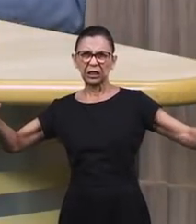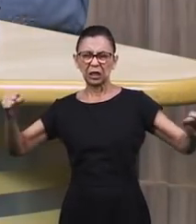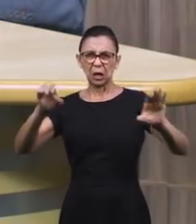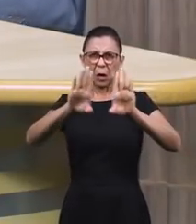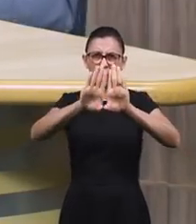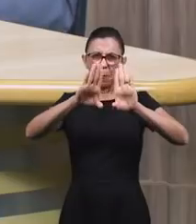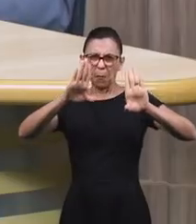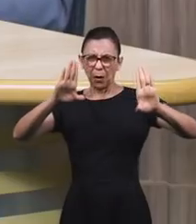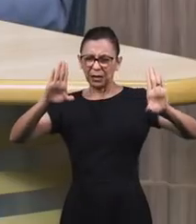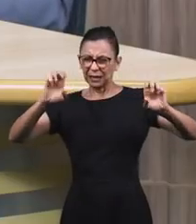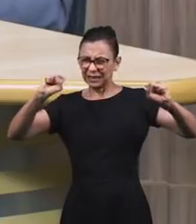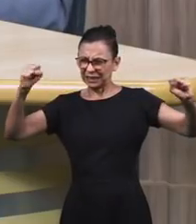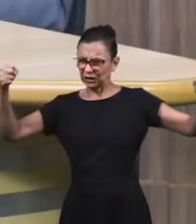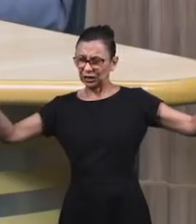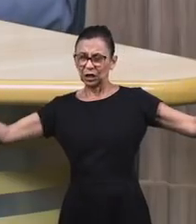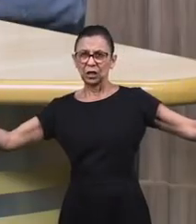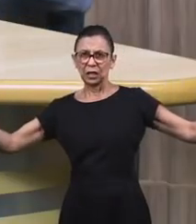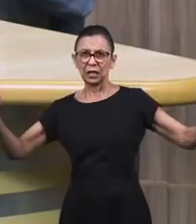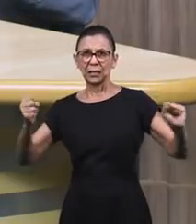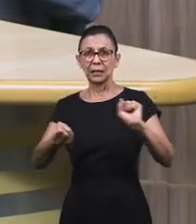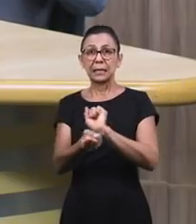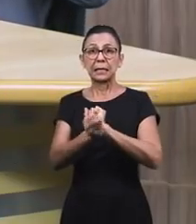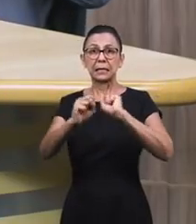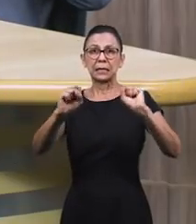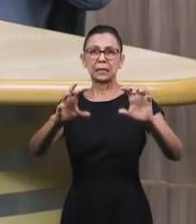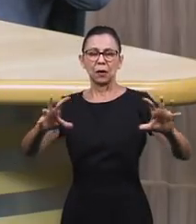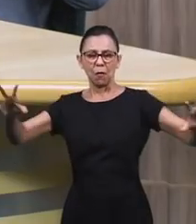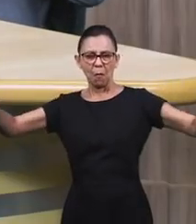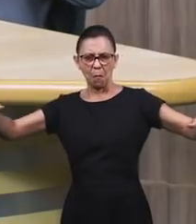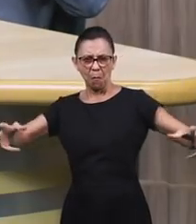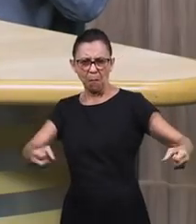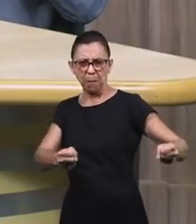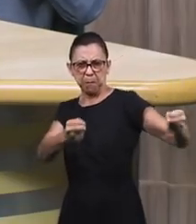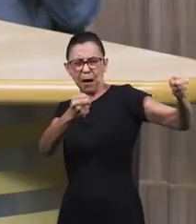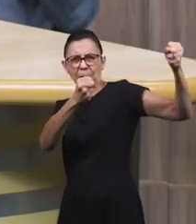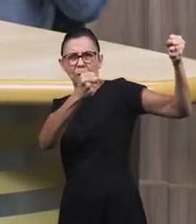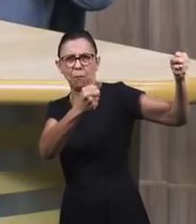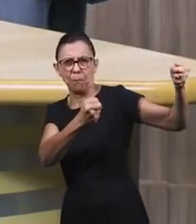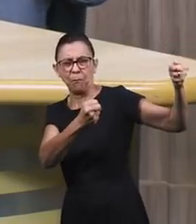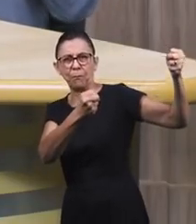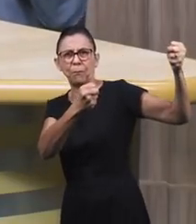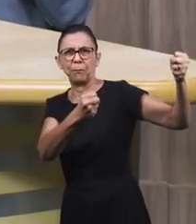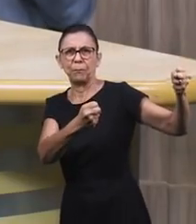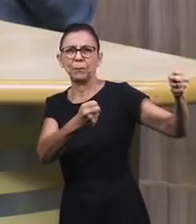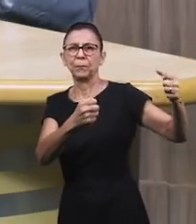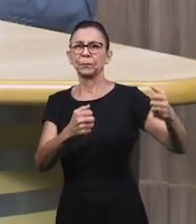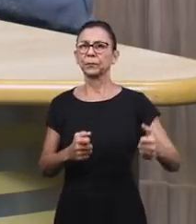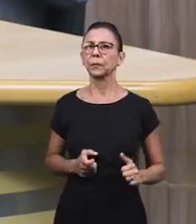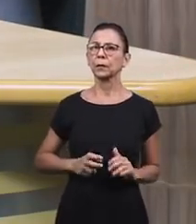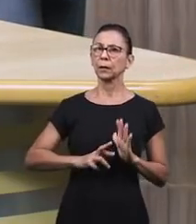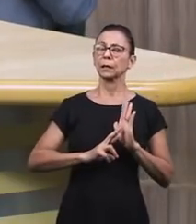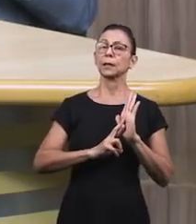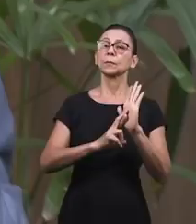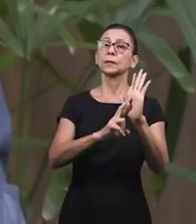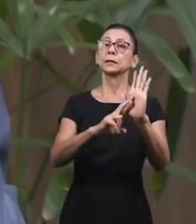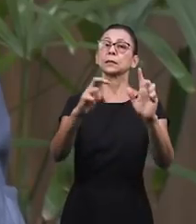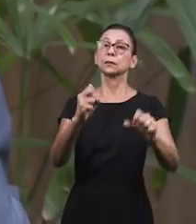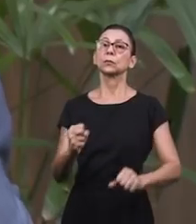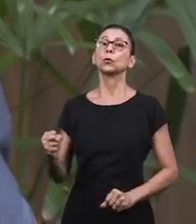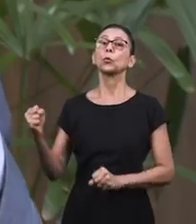dizer, foi o Espírito Santo. O Espírito Santo, ele sentiu o poder do Espírito Santo, aquela figura da Trindade que deu ele o